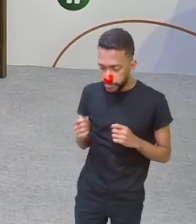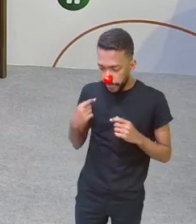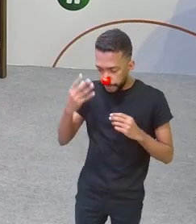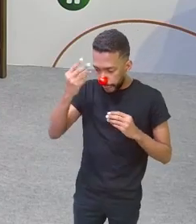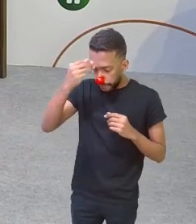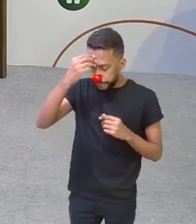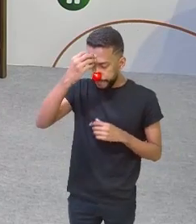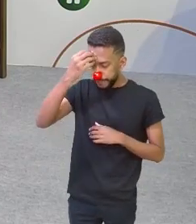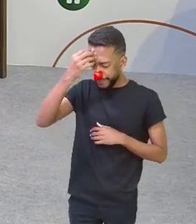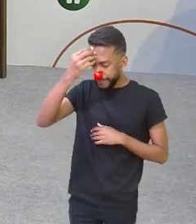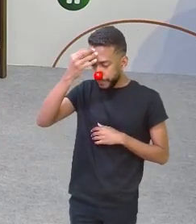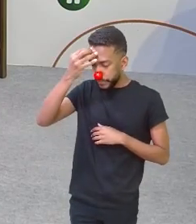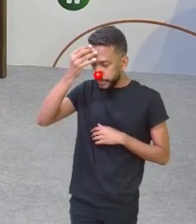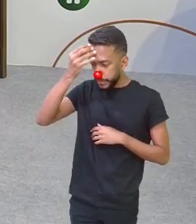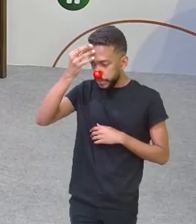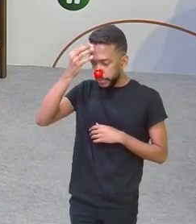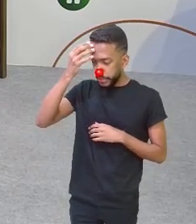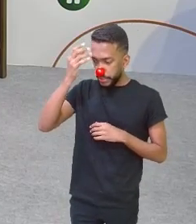mas